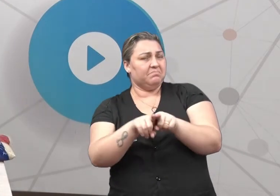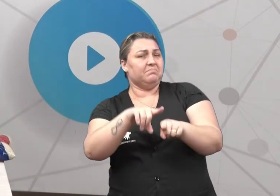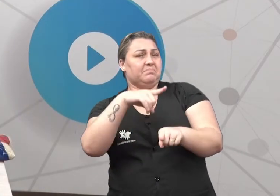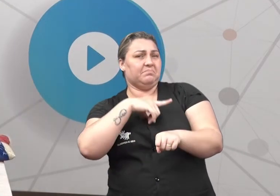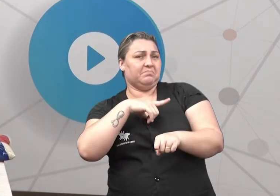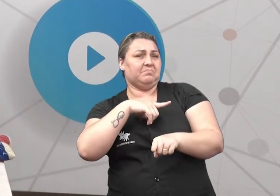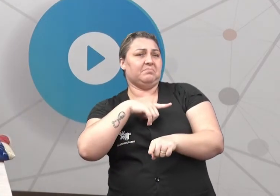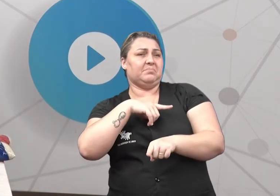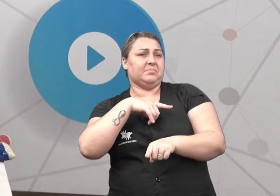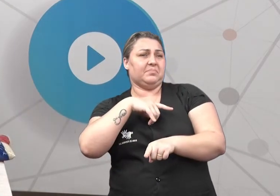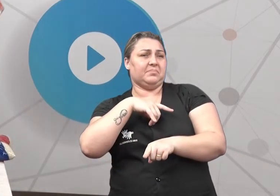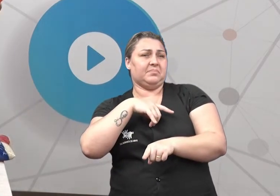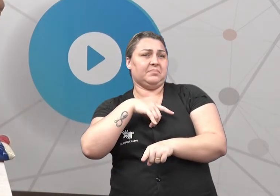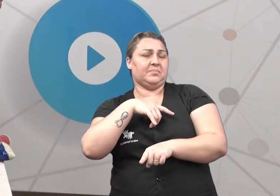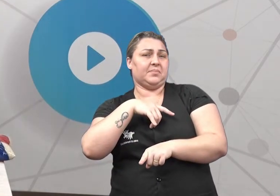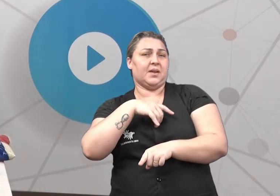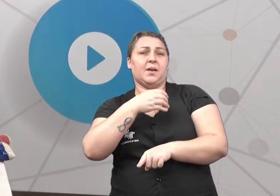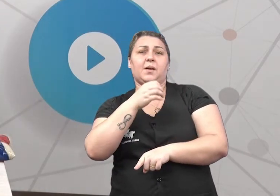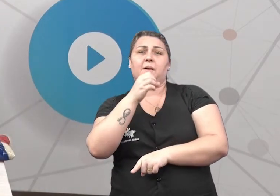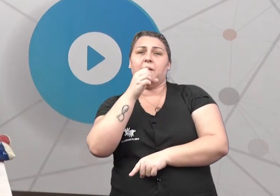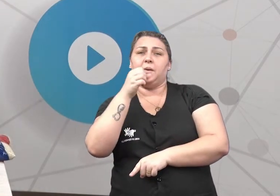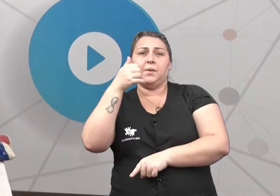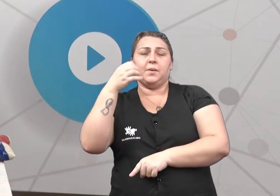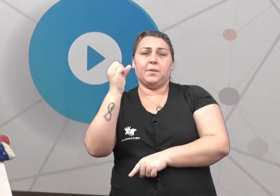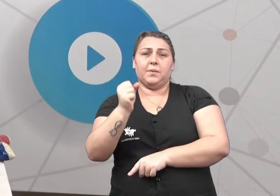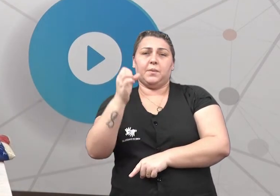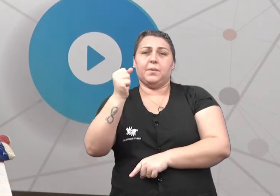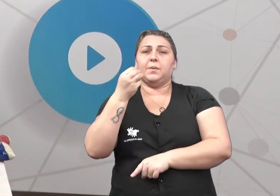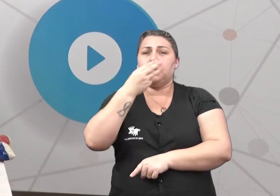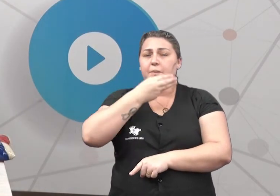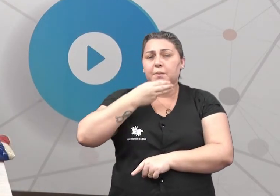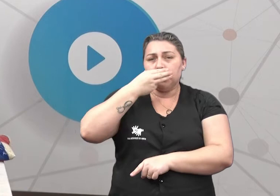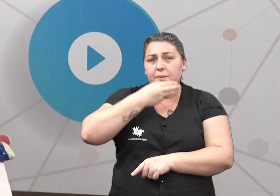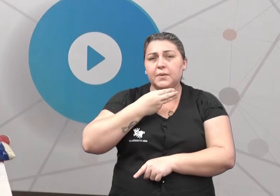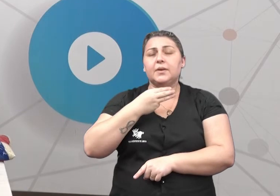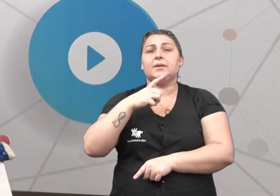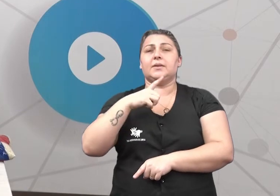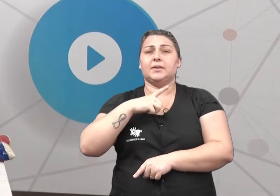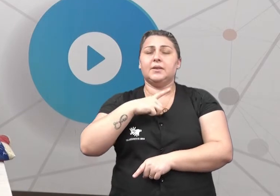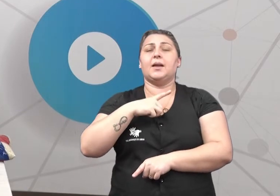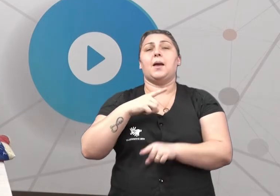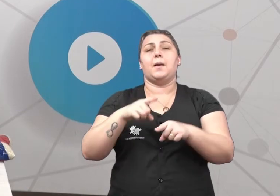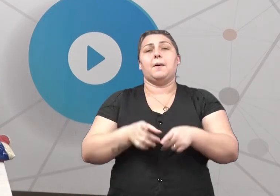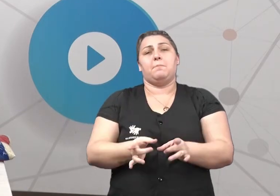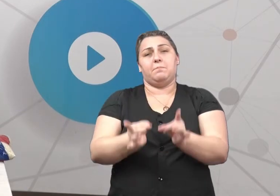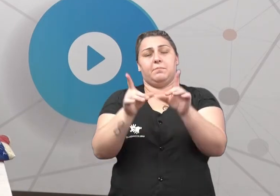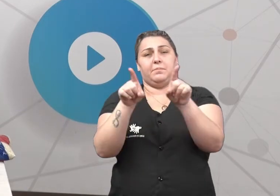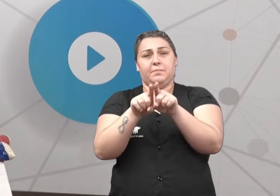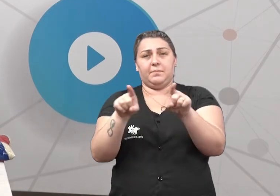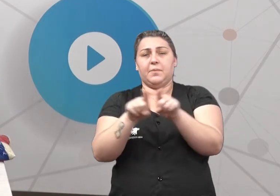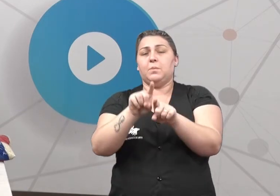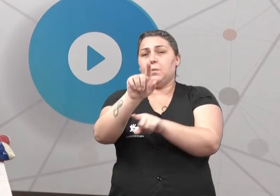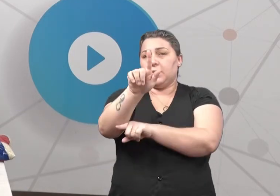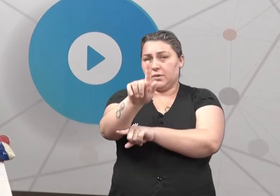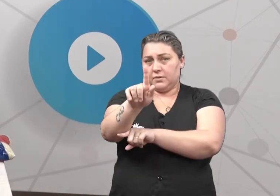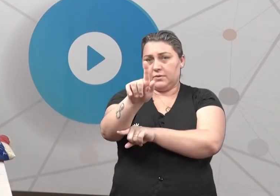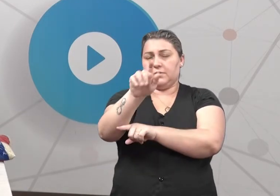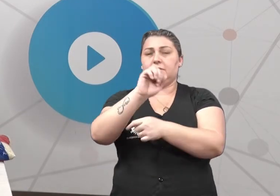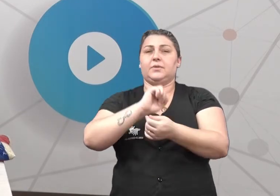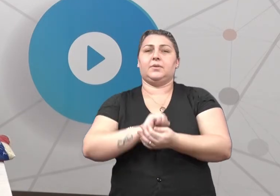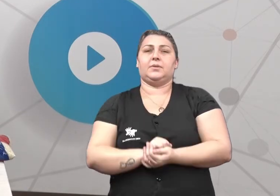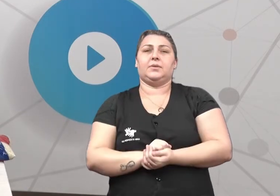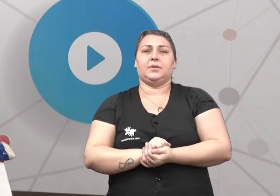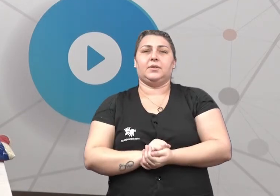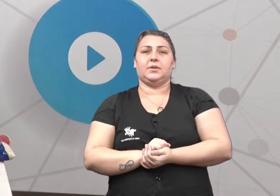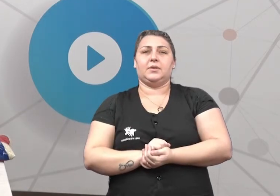Como leite, a caixinha tem na latinha também, mas ela é vendida também por grama, né? Aqui